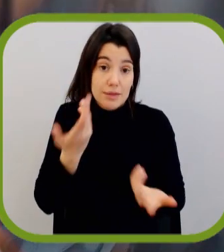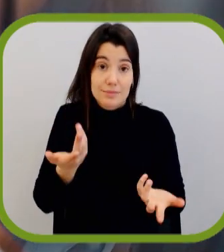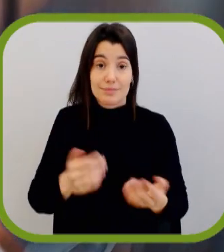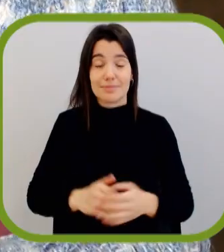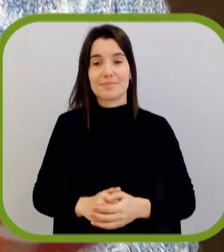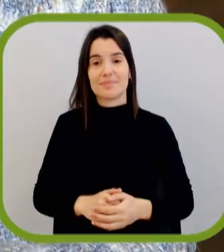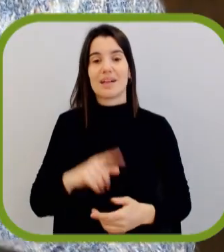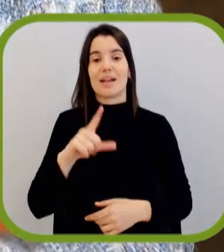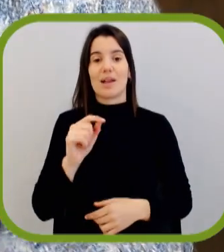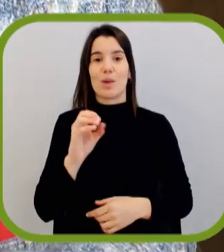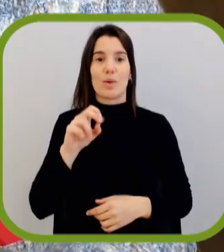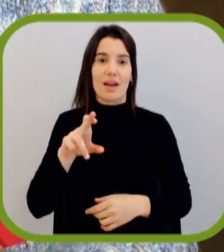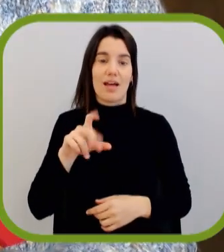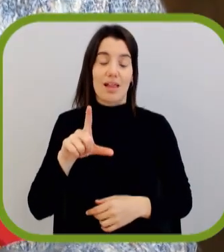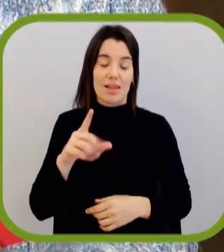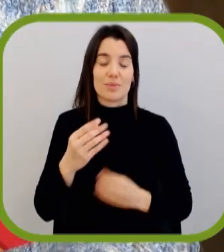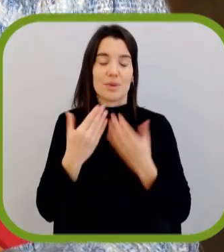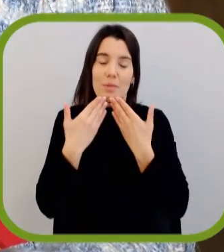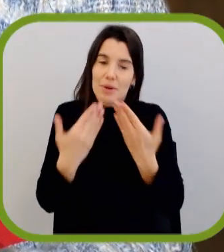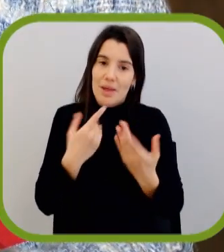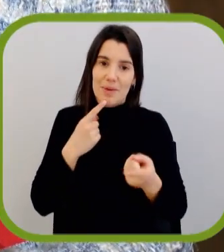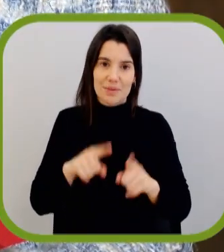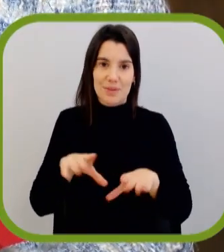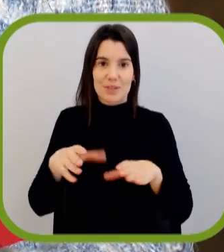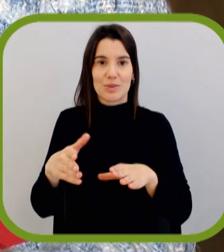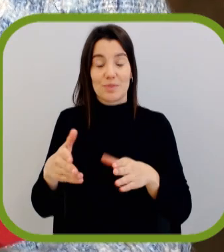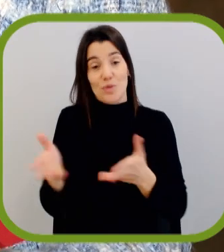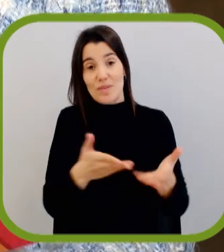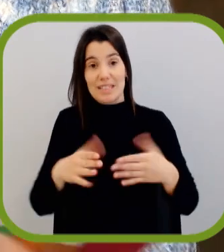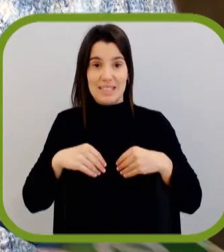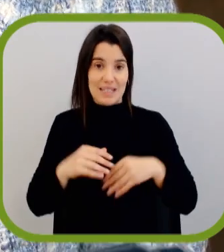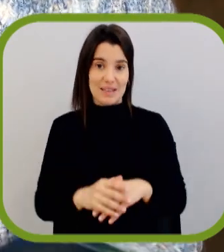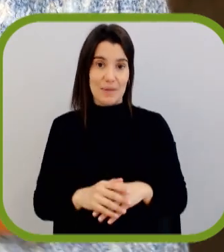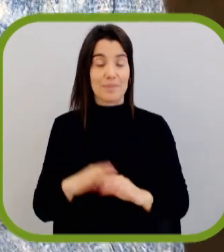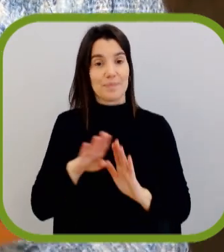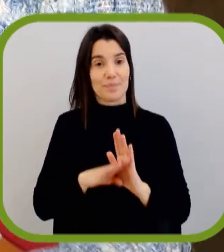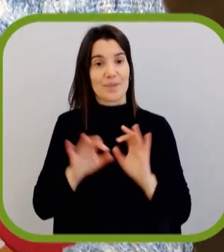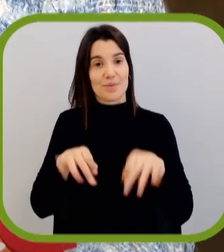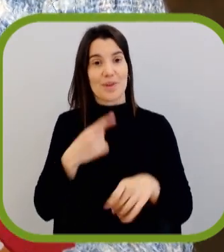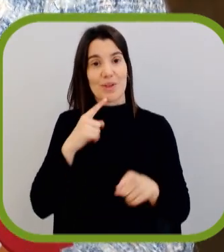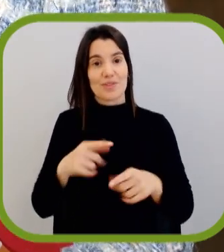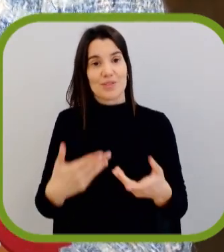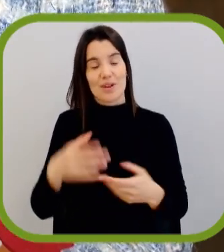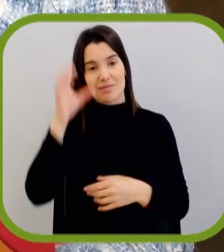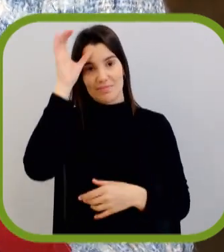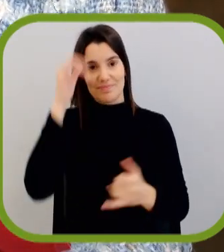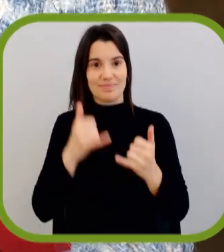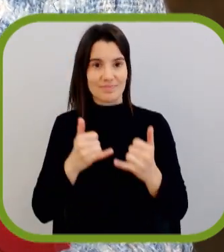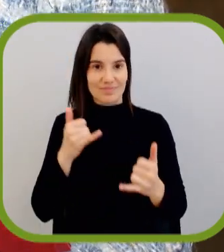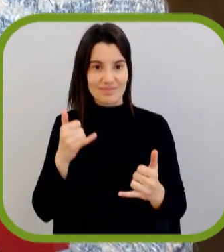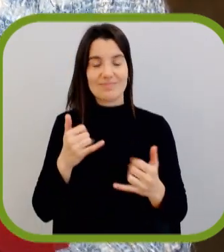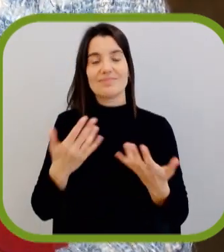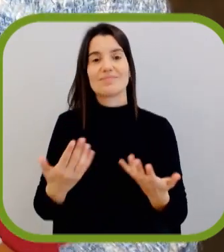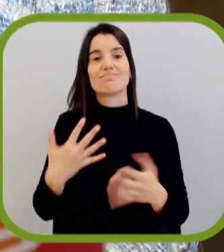quiser. Leonel, mais uma vez obrigada por ter aceitado o nosso convite. E termina assim mais um Panorâmica, desta vez sobre a